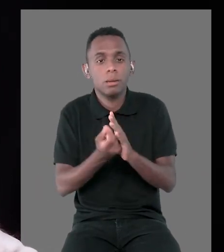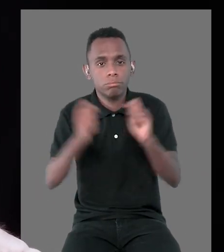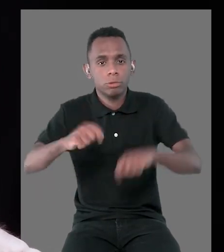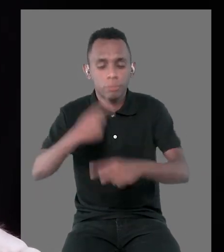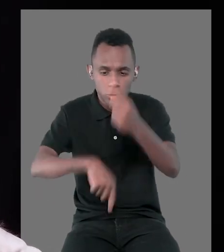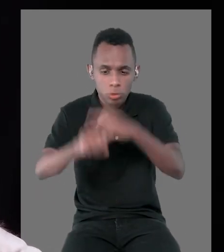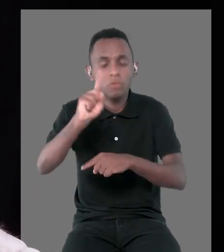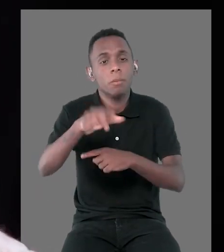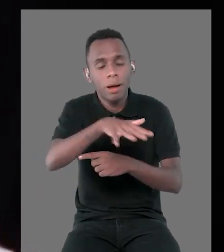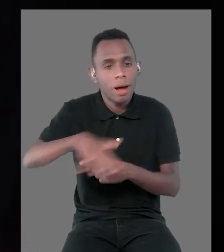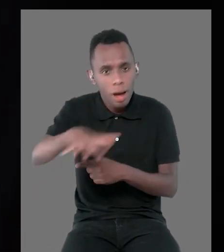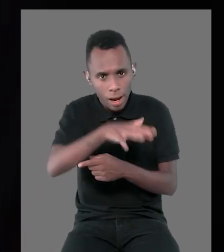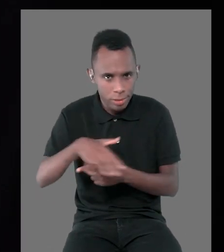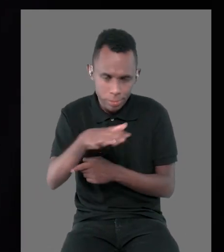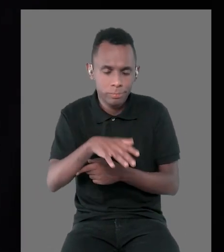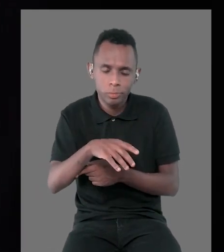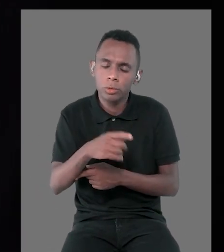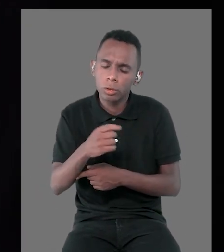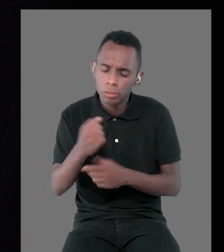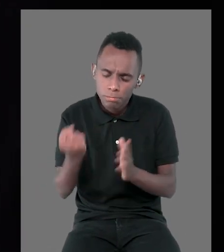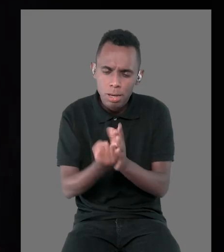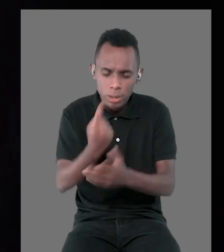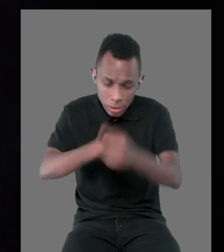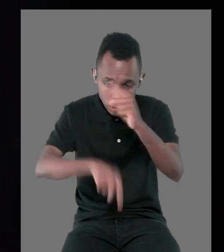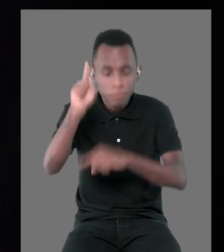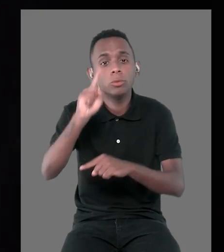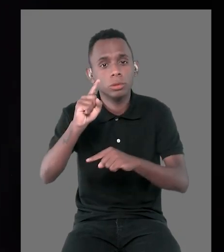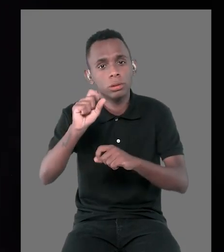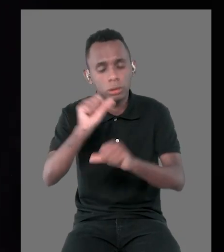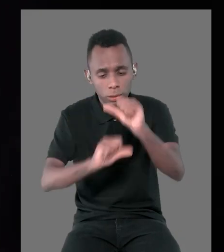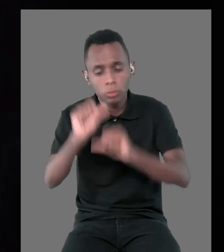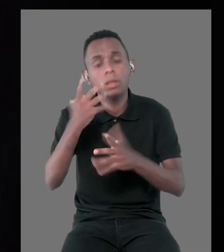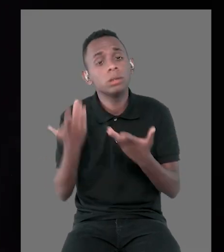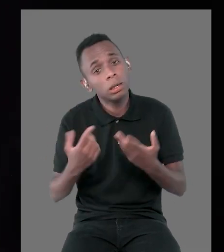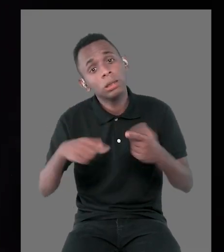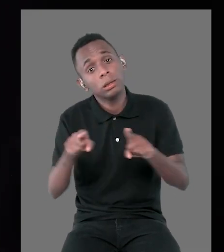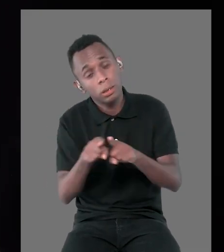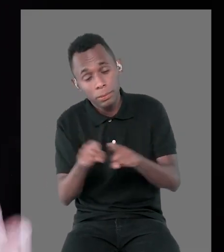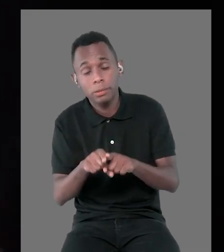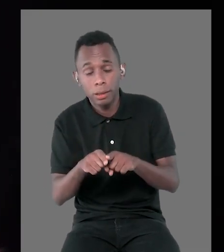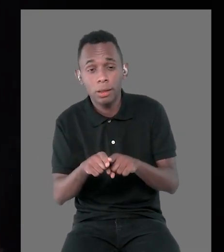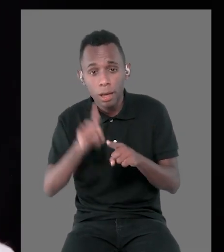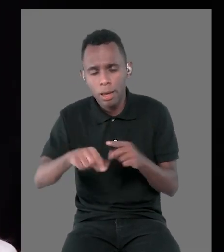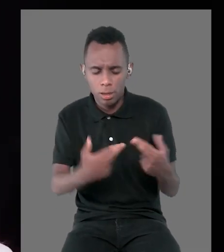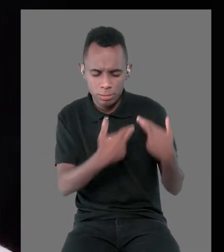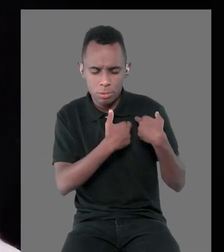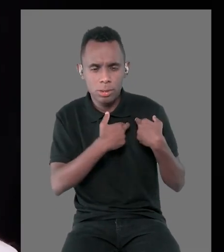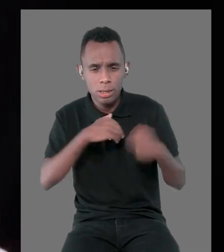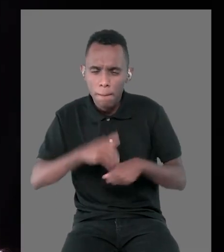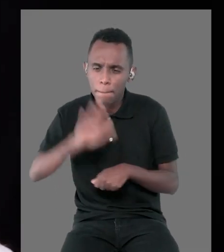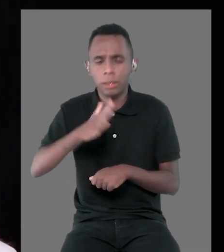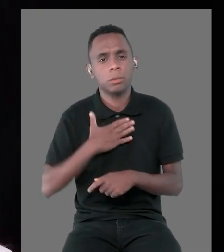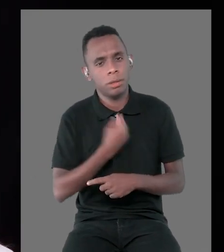transformar uma região, é o grande poder da transformação. E talvez essa é a maior responsabilidade que eu já tive